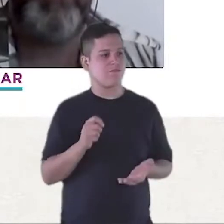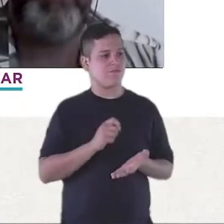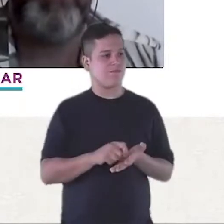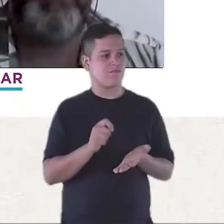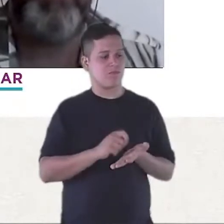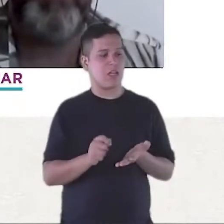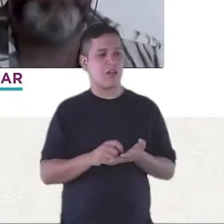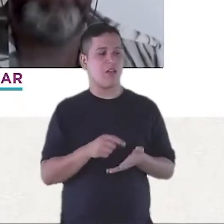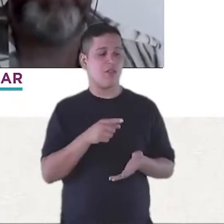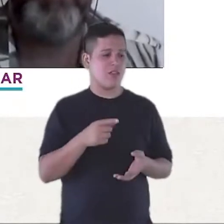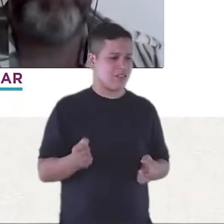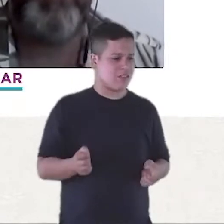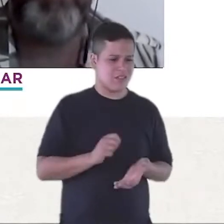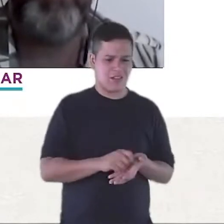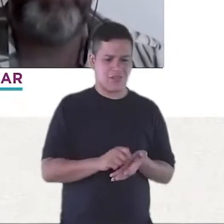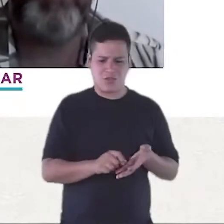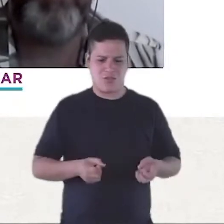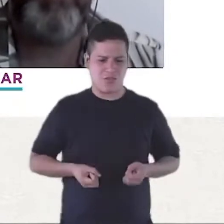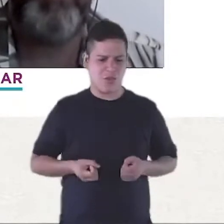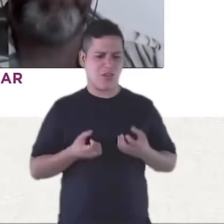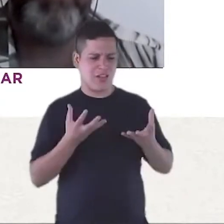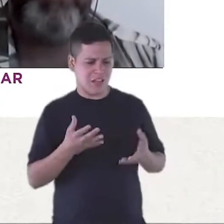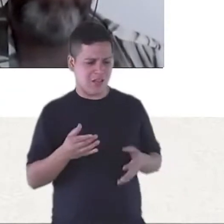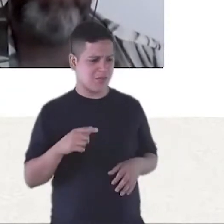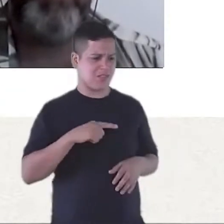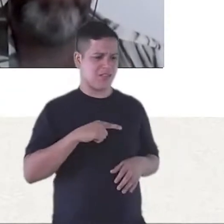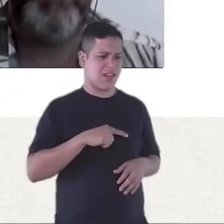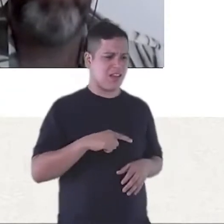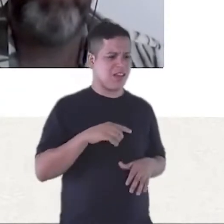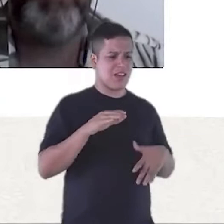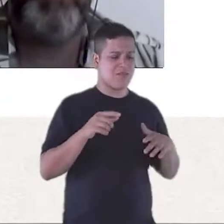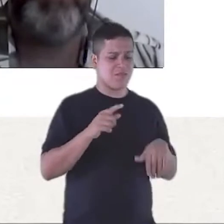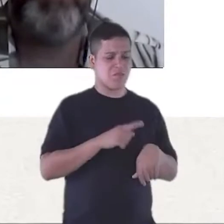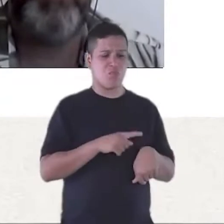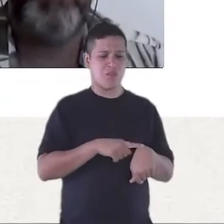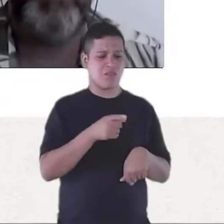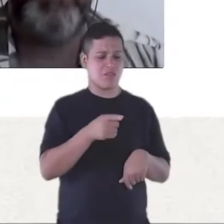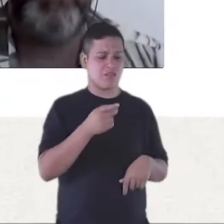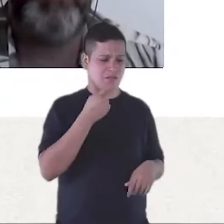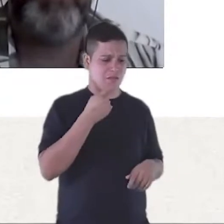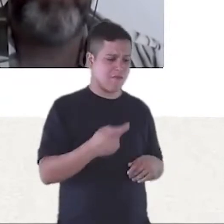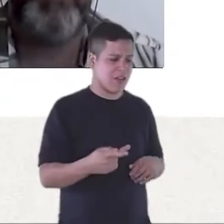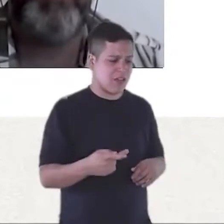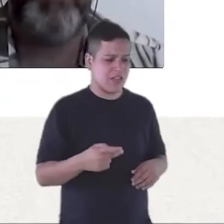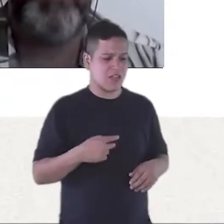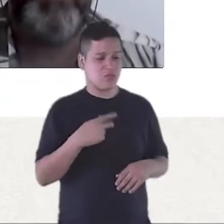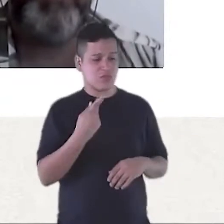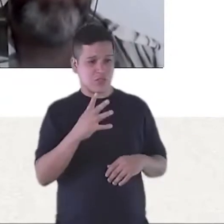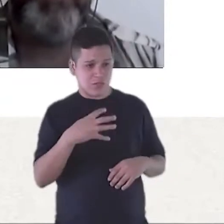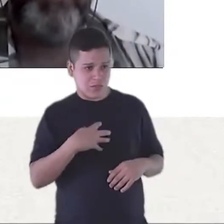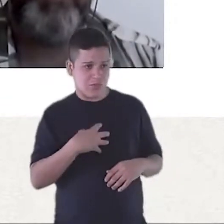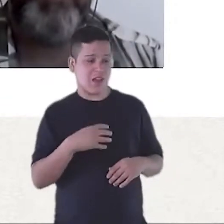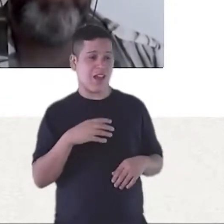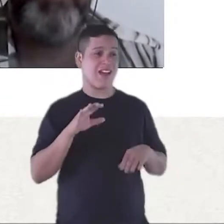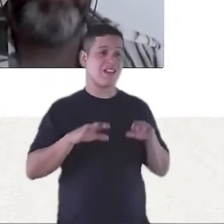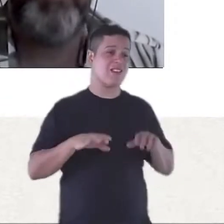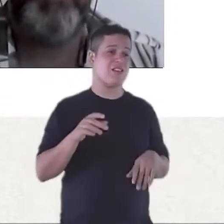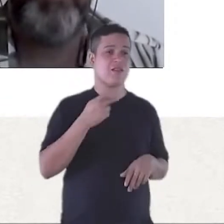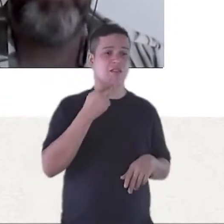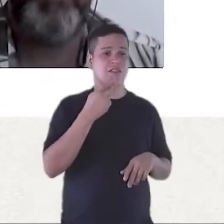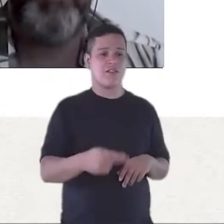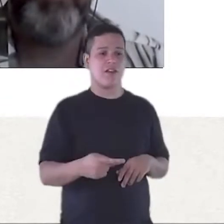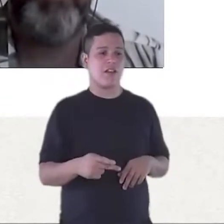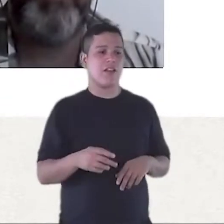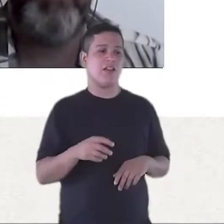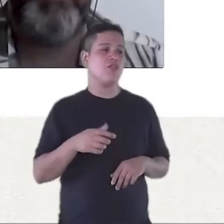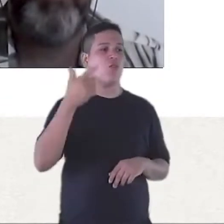vi homenagem, eu vi de tudo. É um livro que tem o percurso da